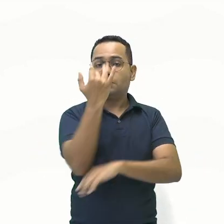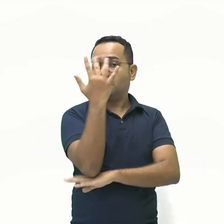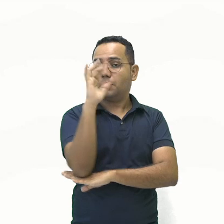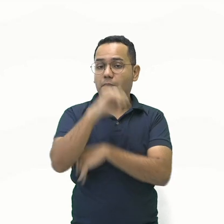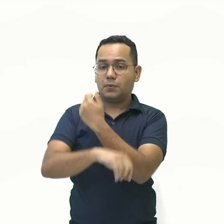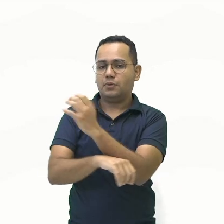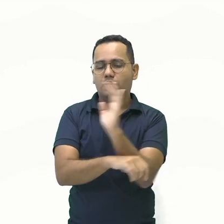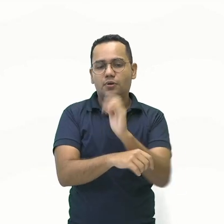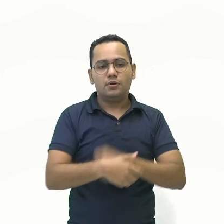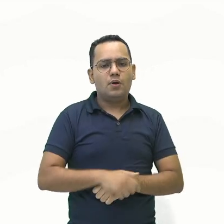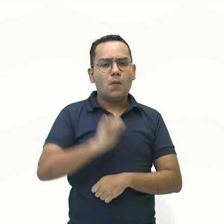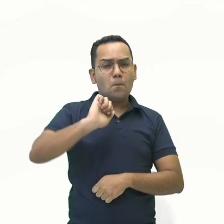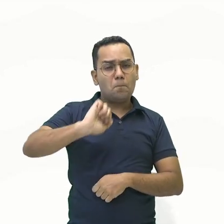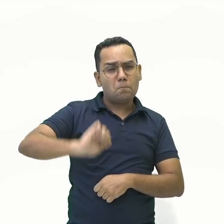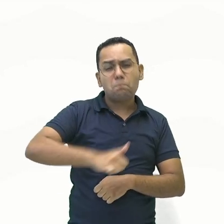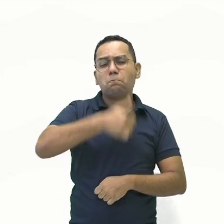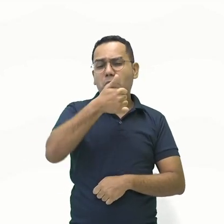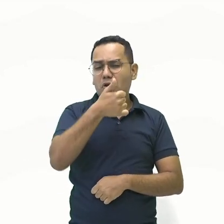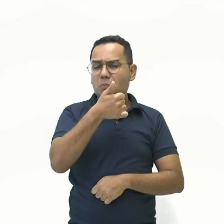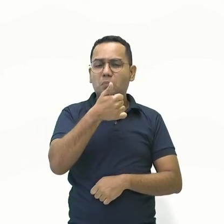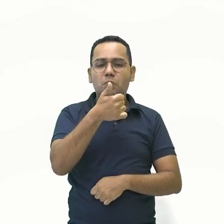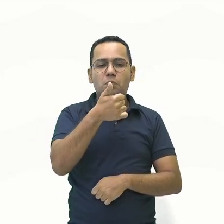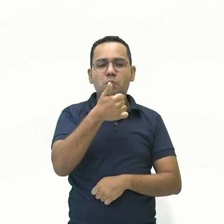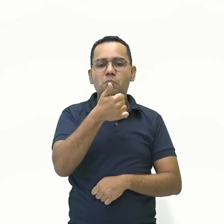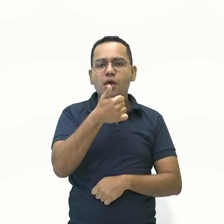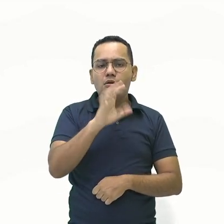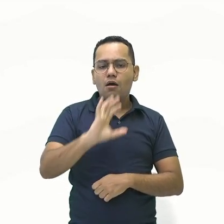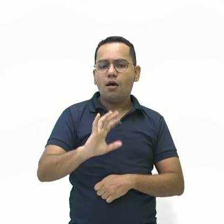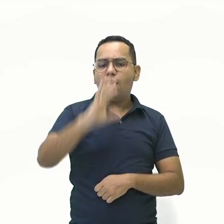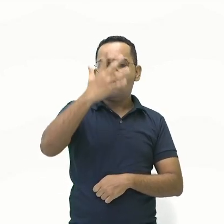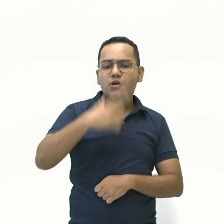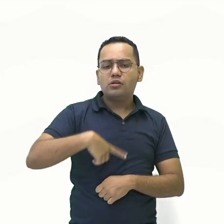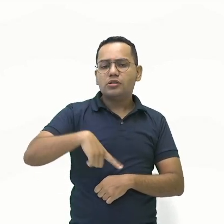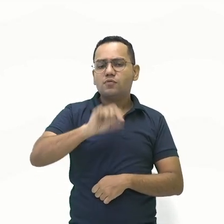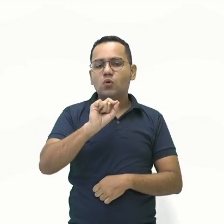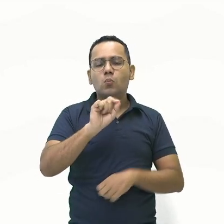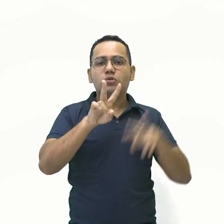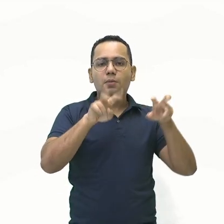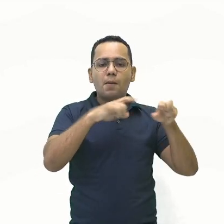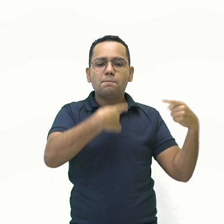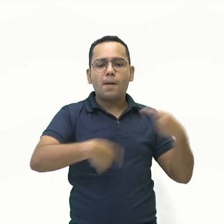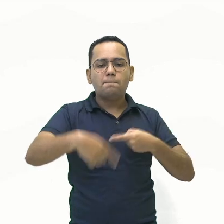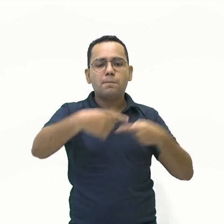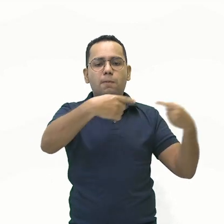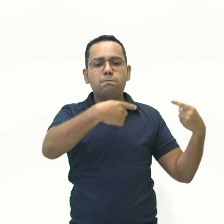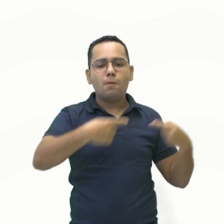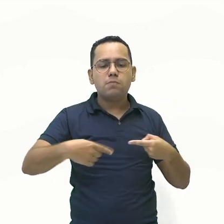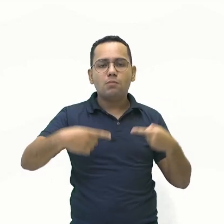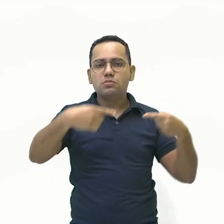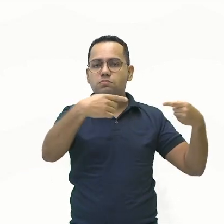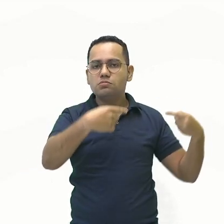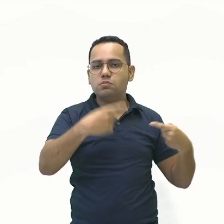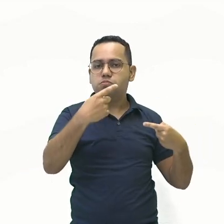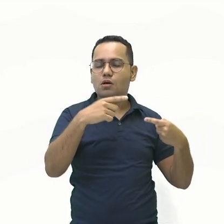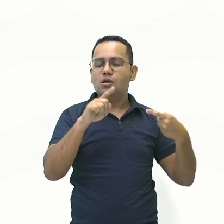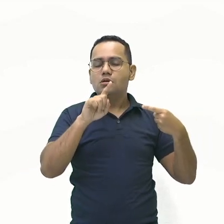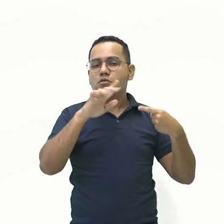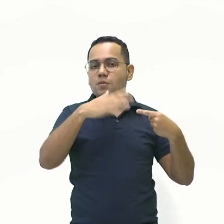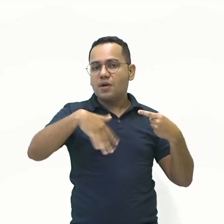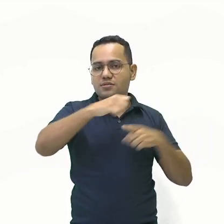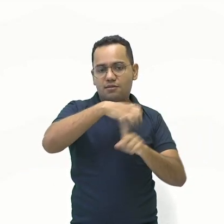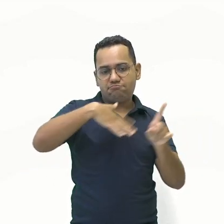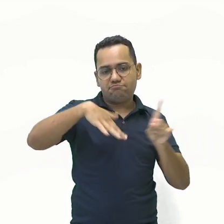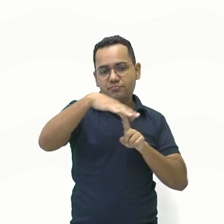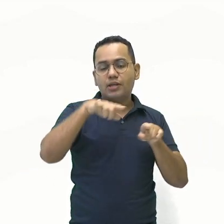evento organizado pela ONU para discutir questões ambientais de maneira global, tá